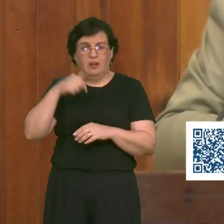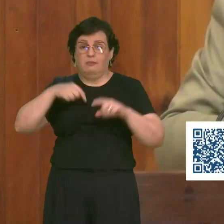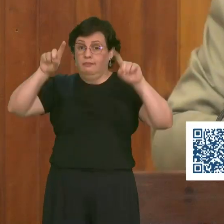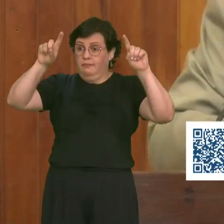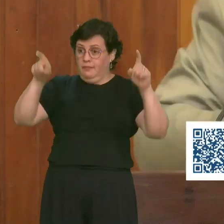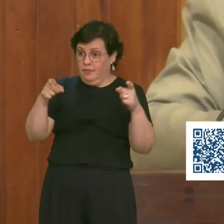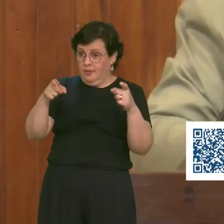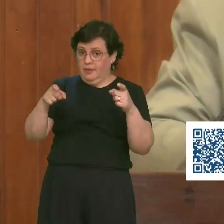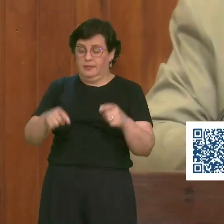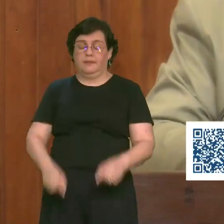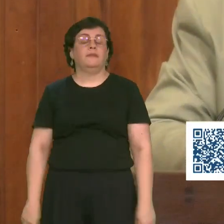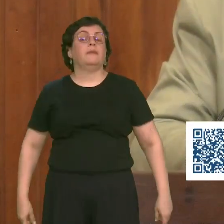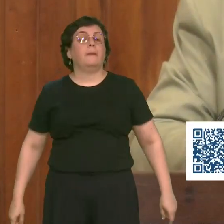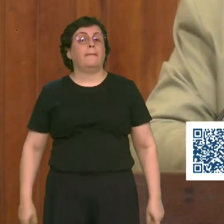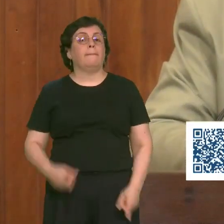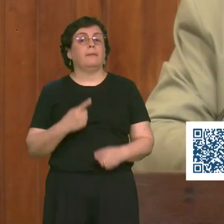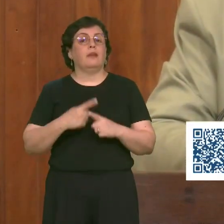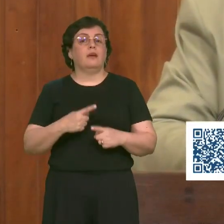na